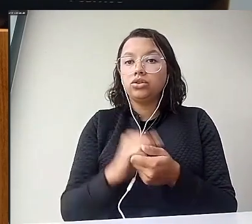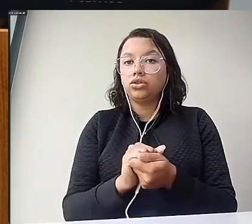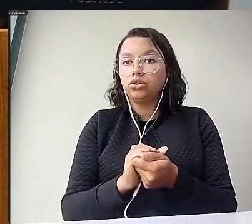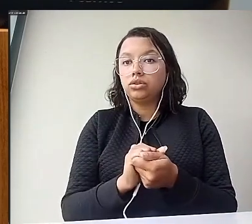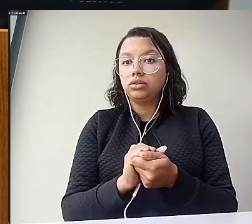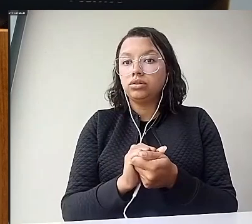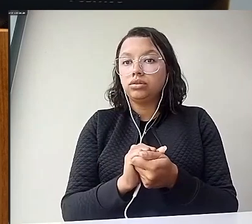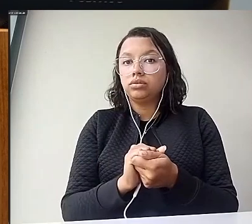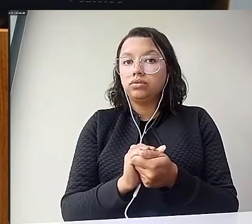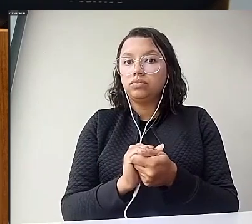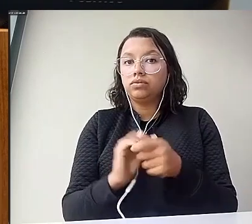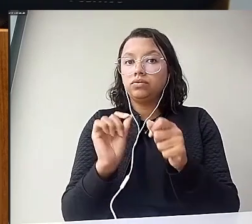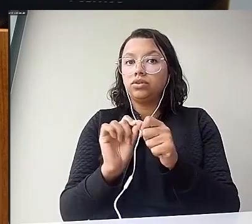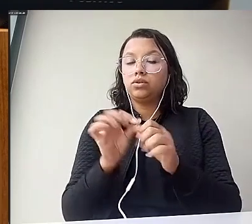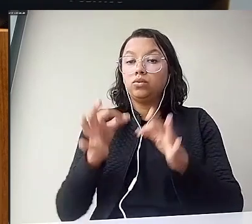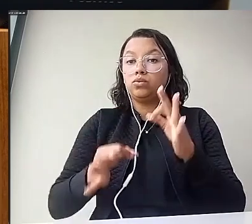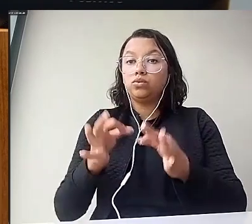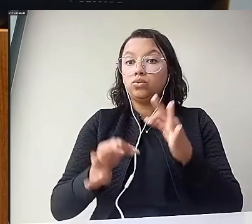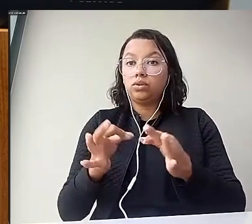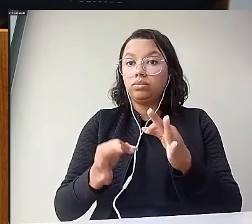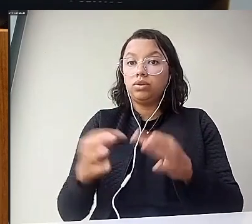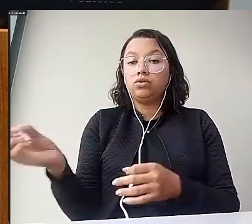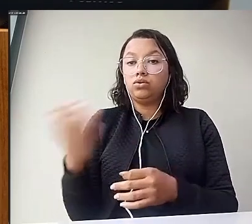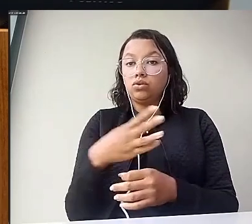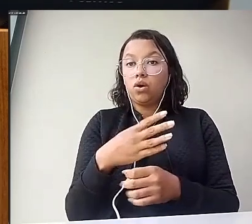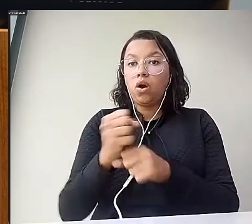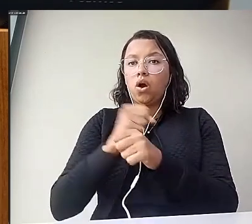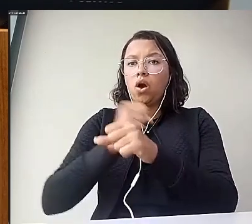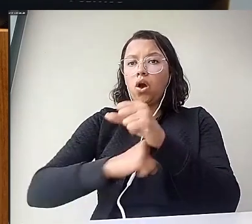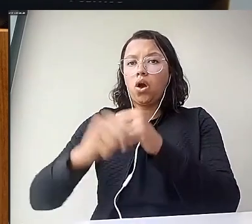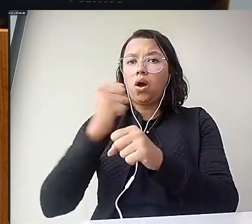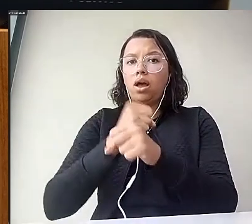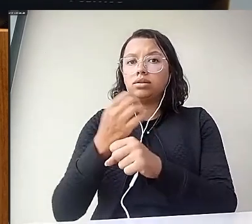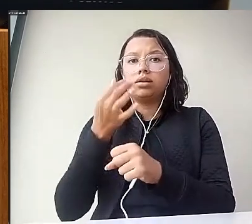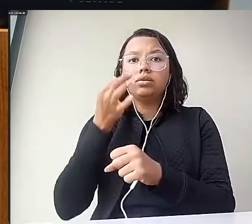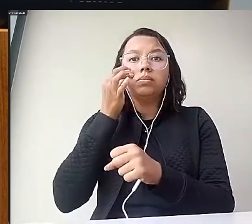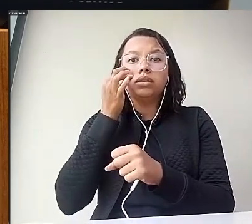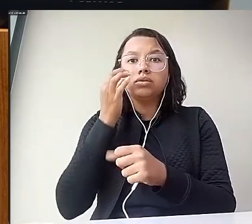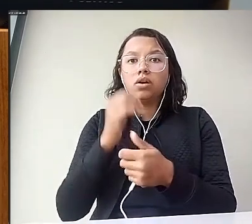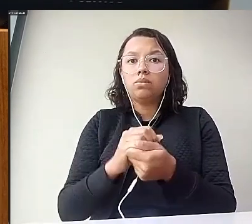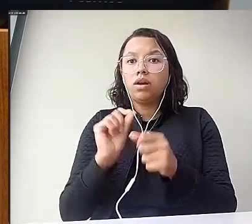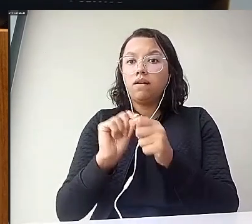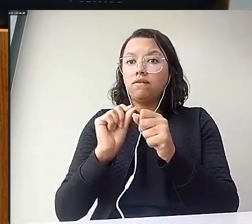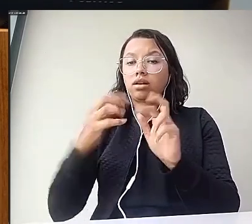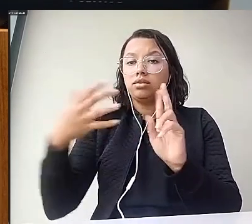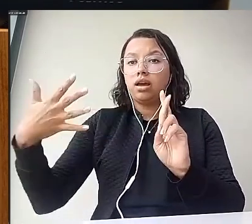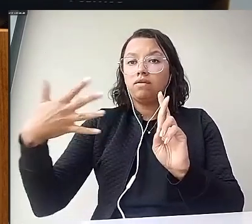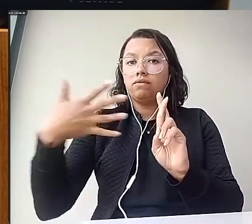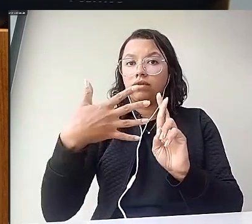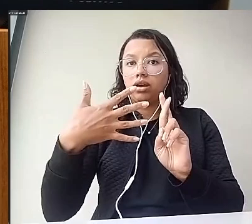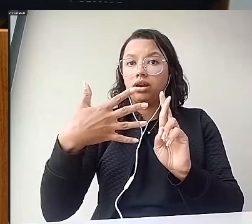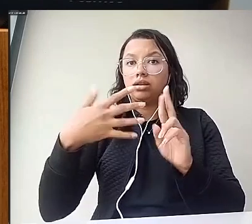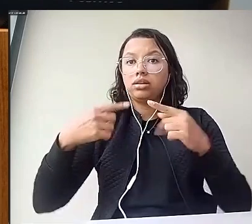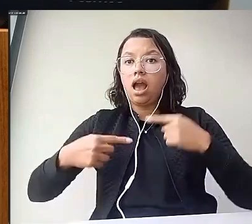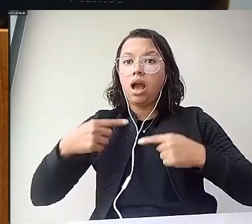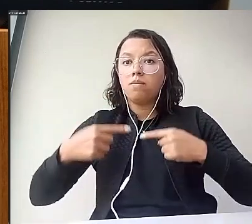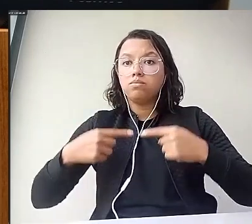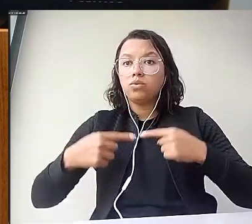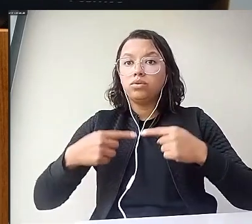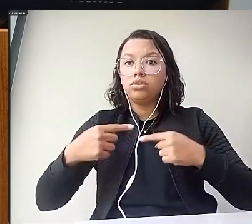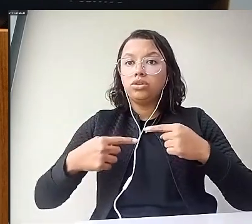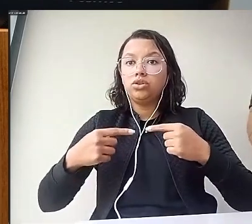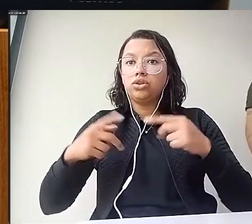nos julgados recentes do ano passado, textualmente fez referência à política do